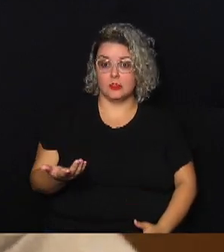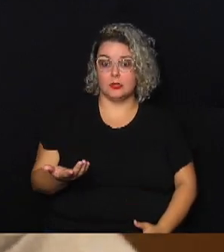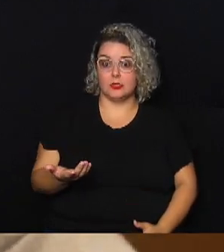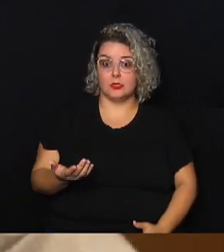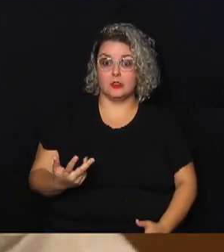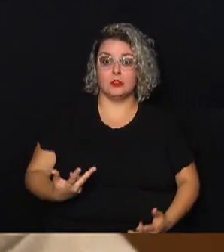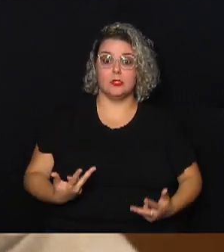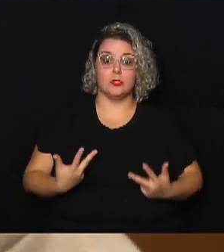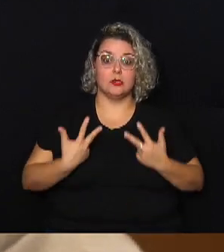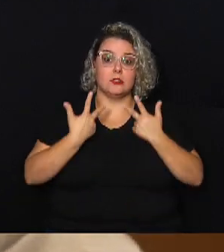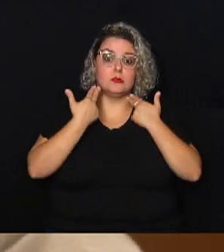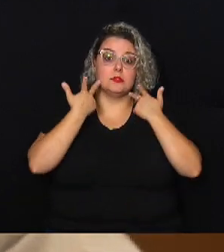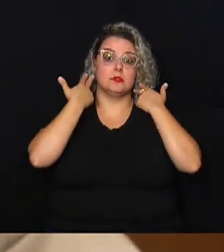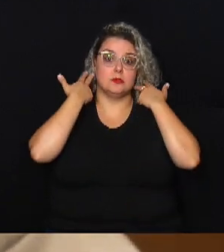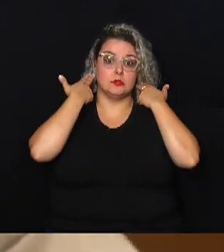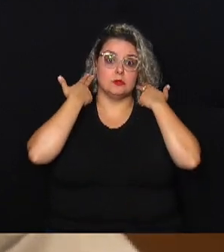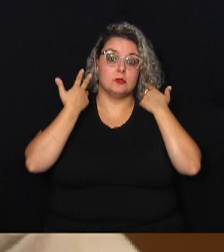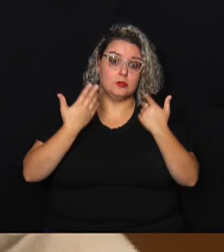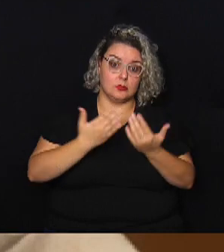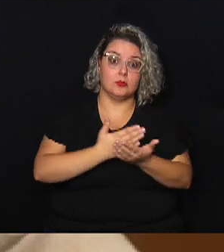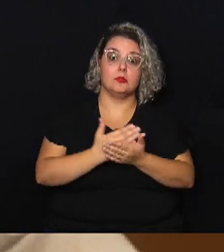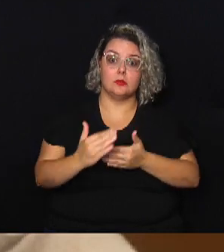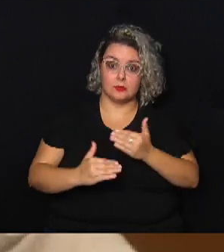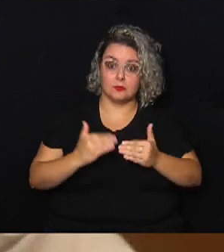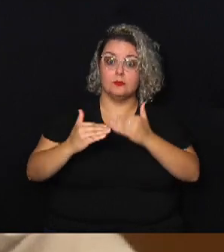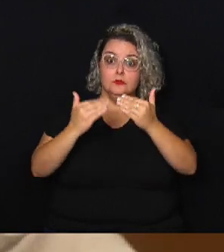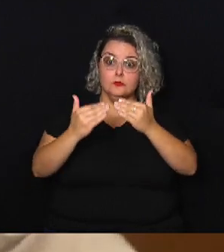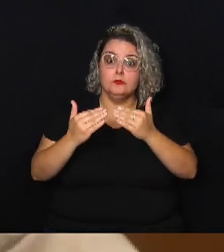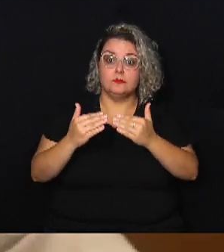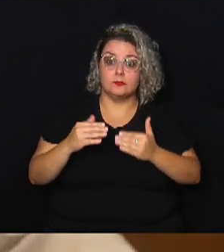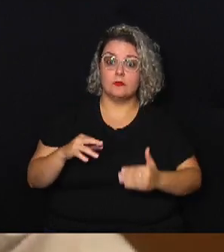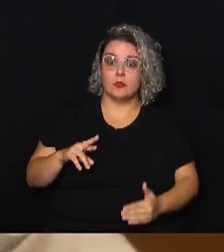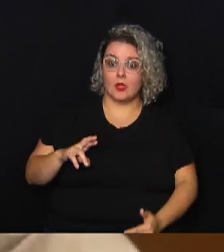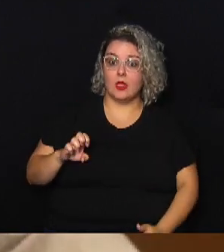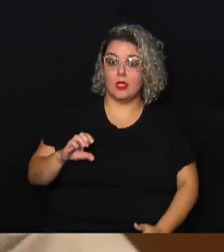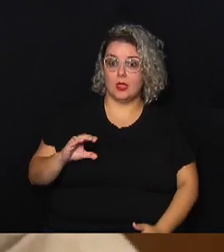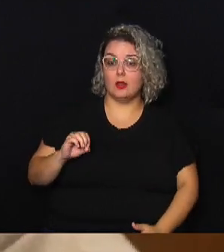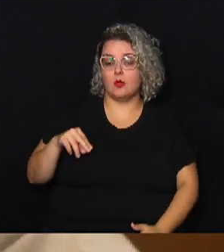cirurgia plástica, ela começou a se desenvolver também reconstruindo a